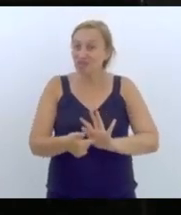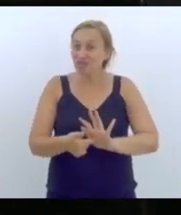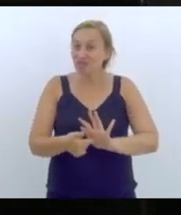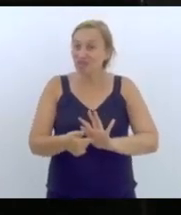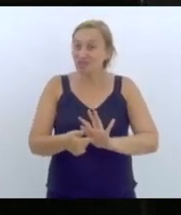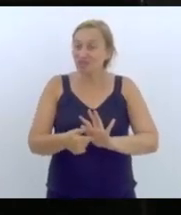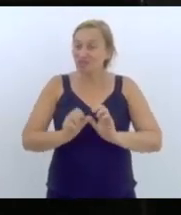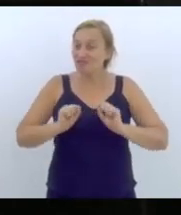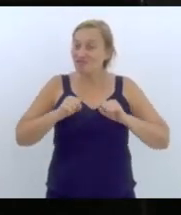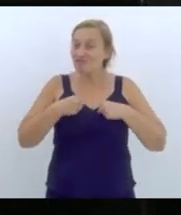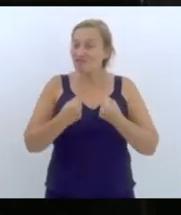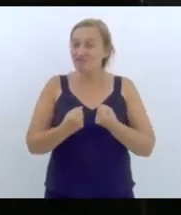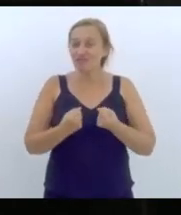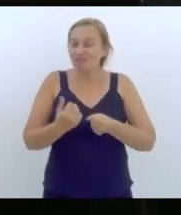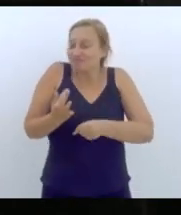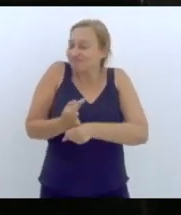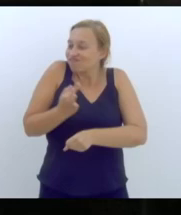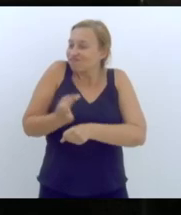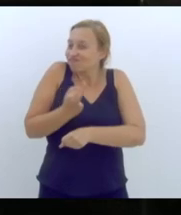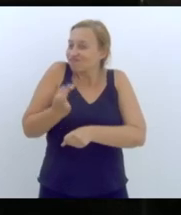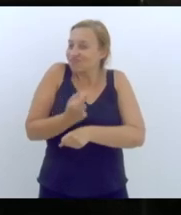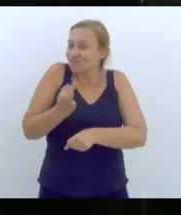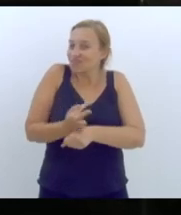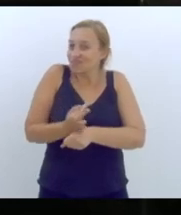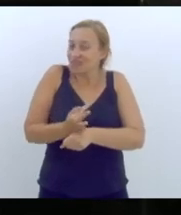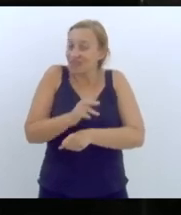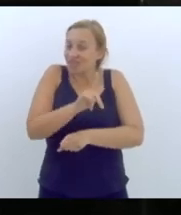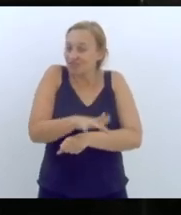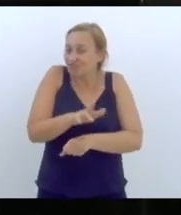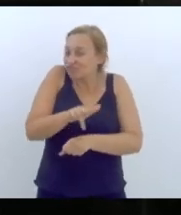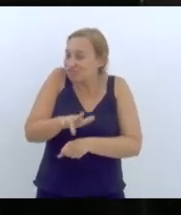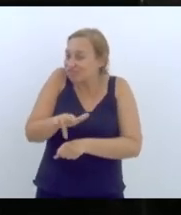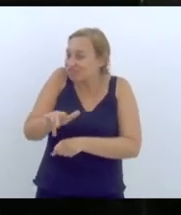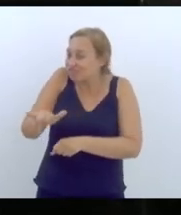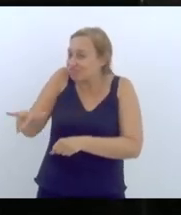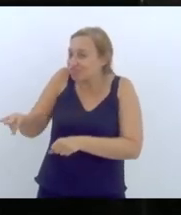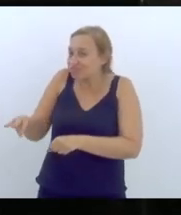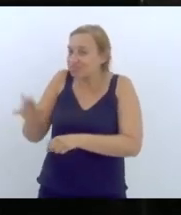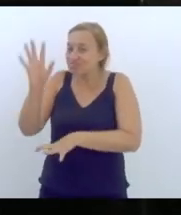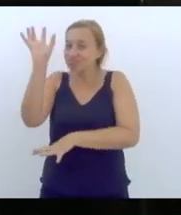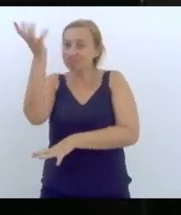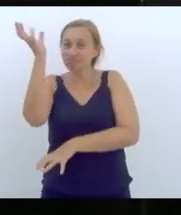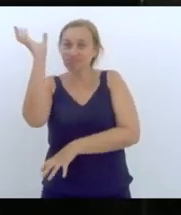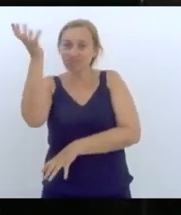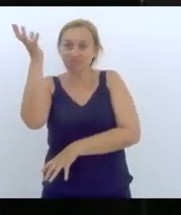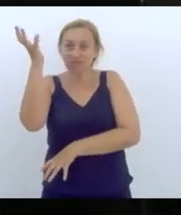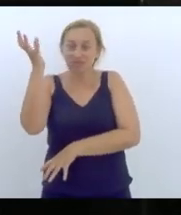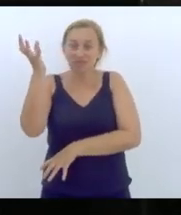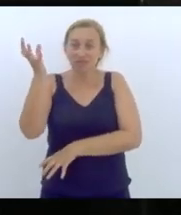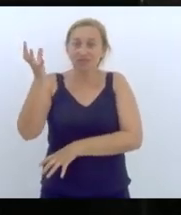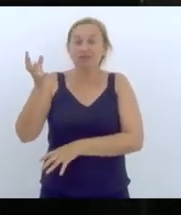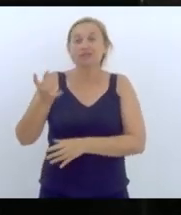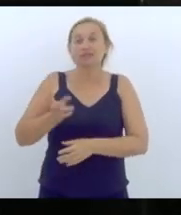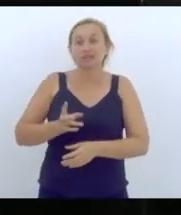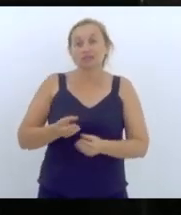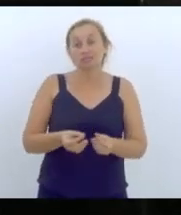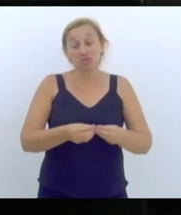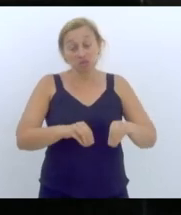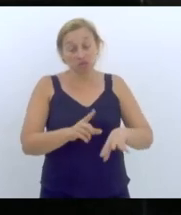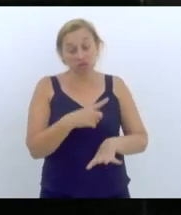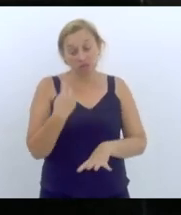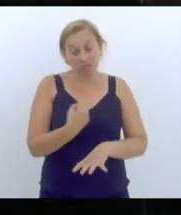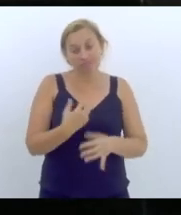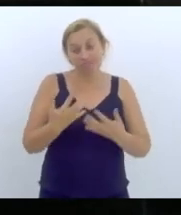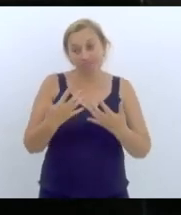sua força de resistir às adversidades climáticas que tanto assolam a nossa